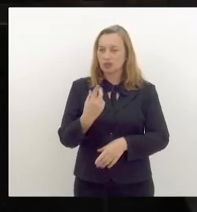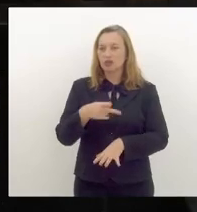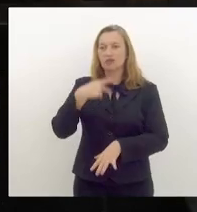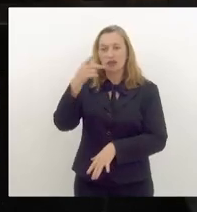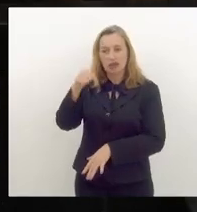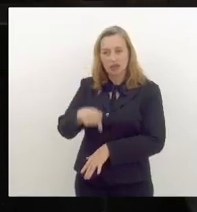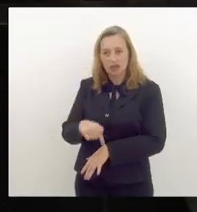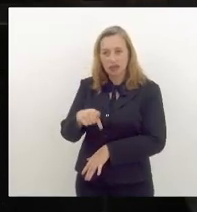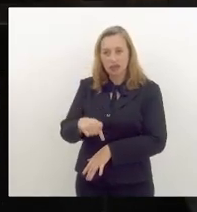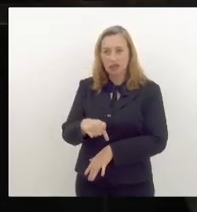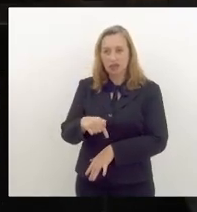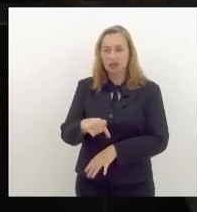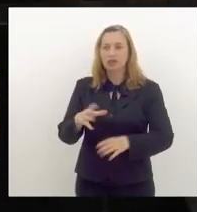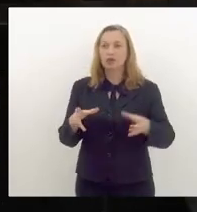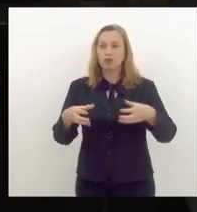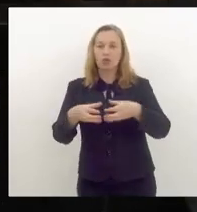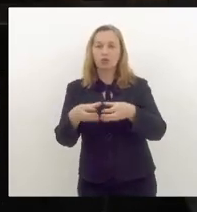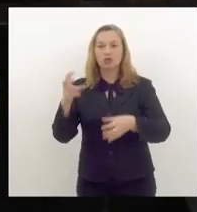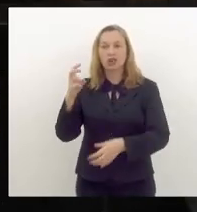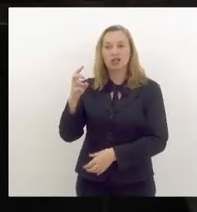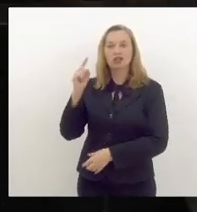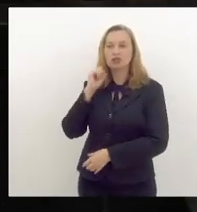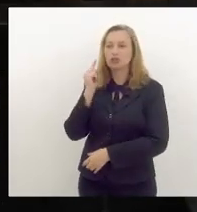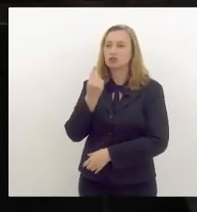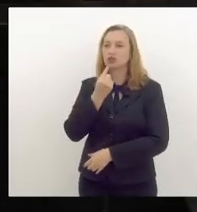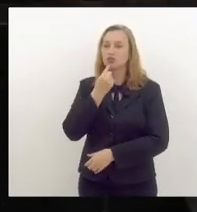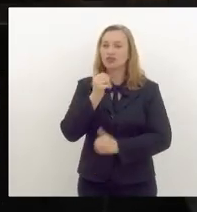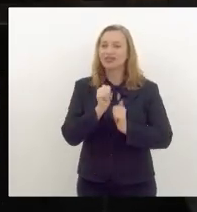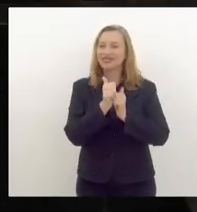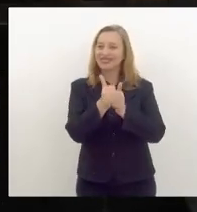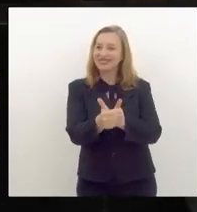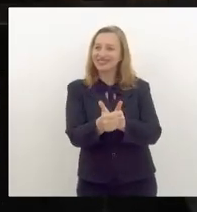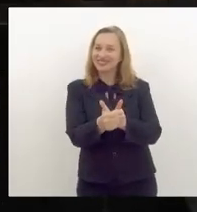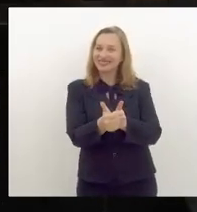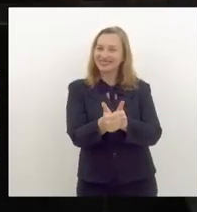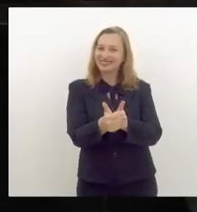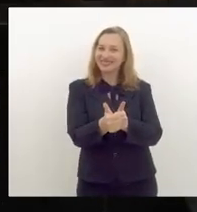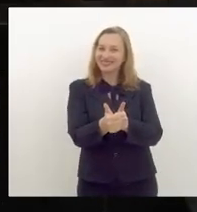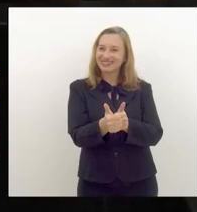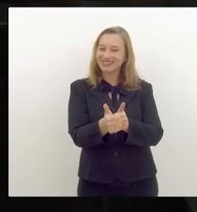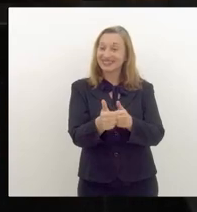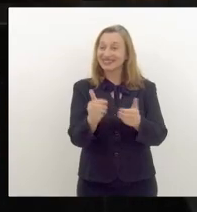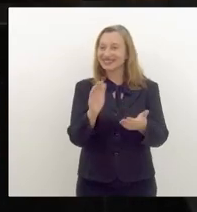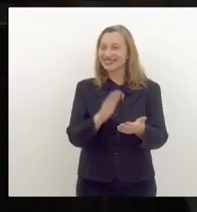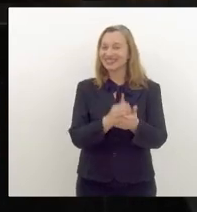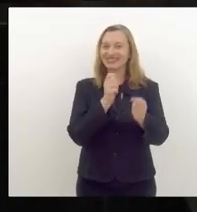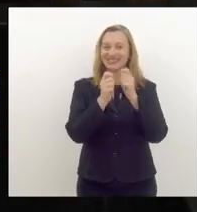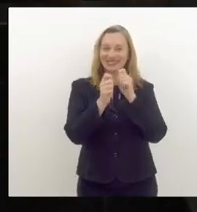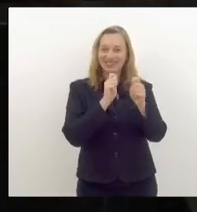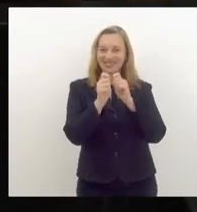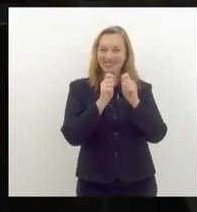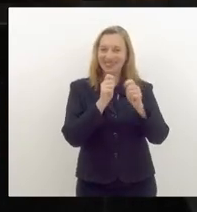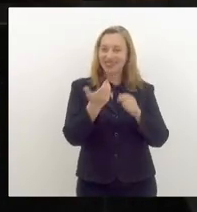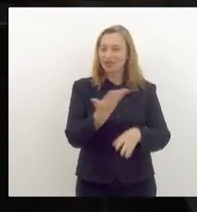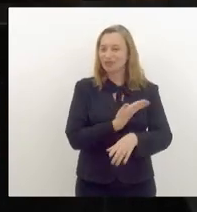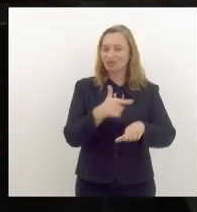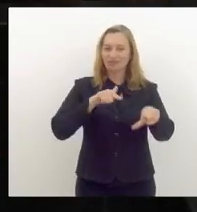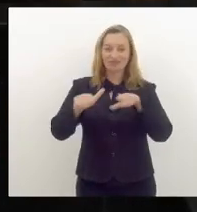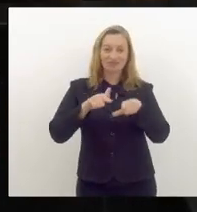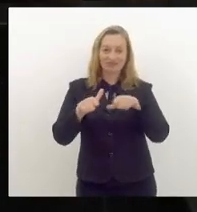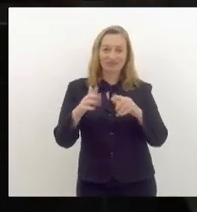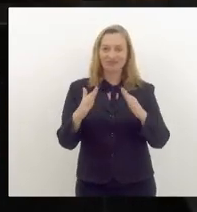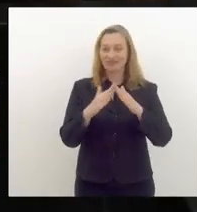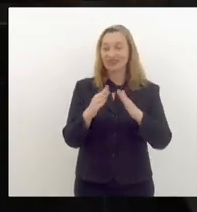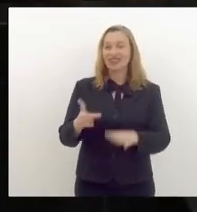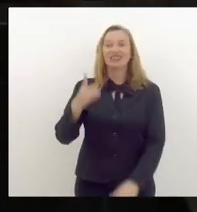aqui para a comunidade surda que acompanha alerj imprensa e colega de trabalho desta casa